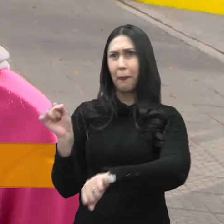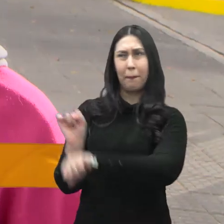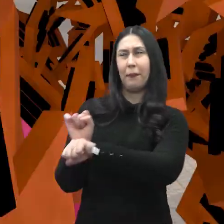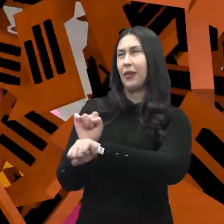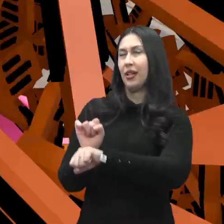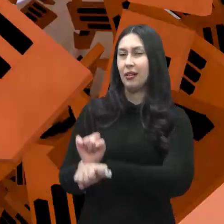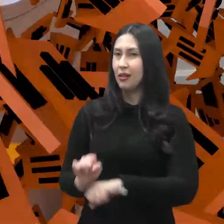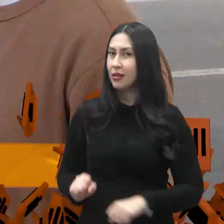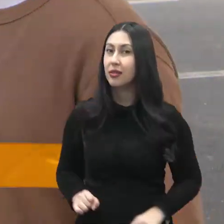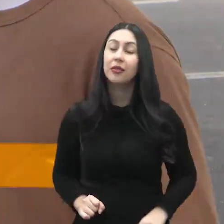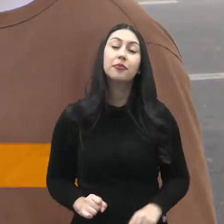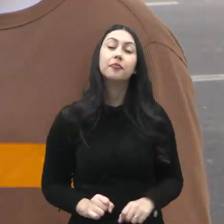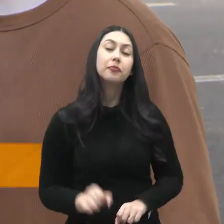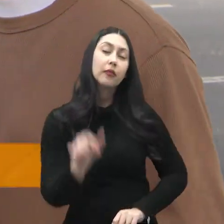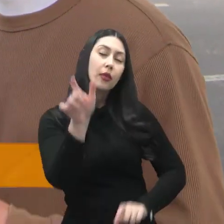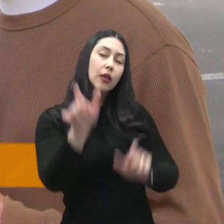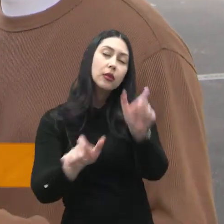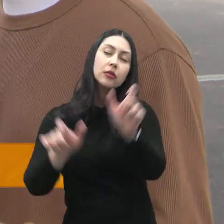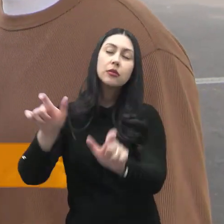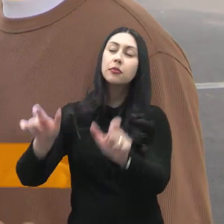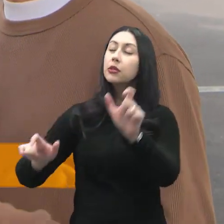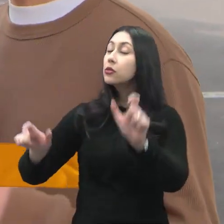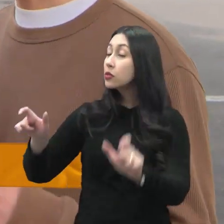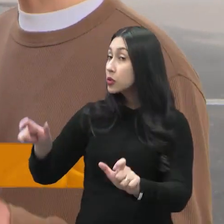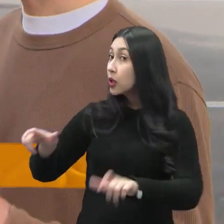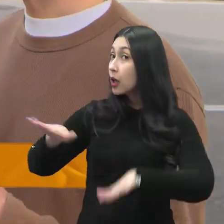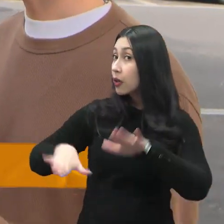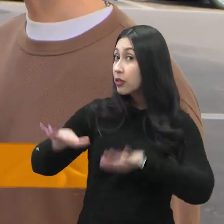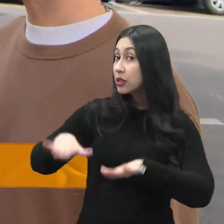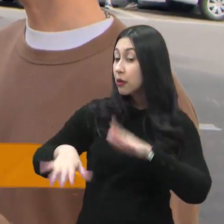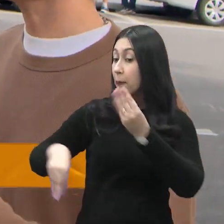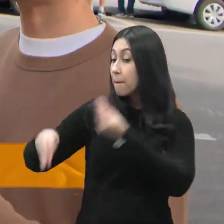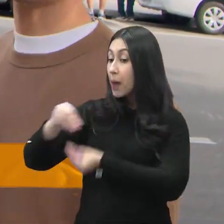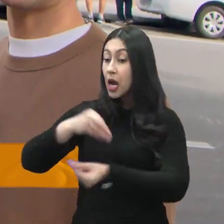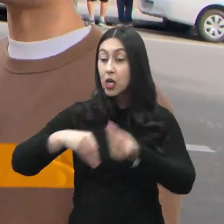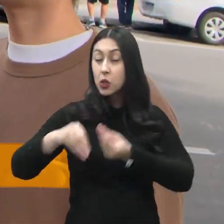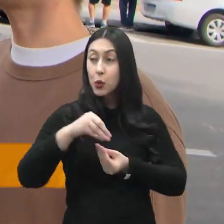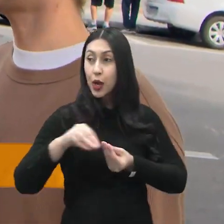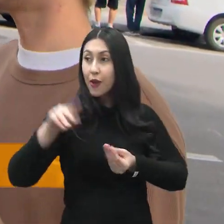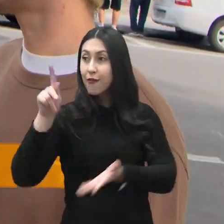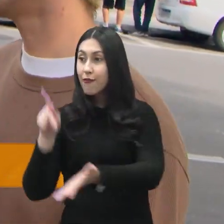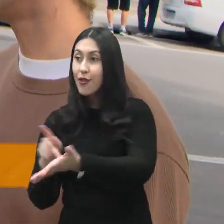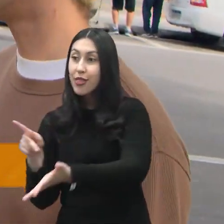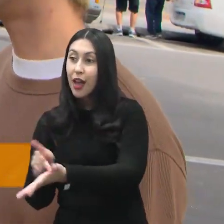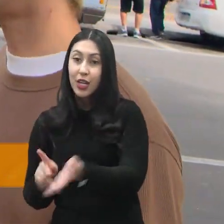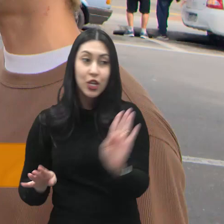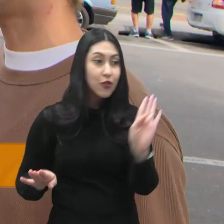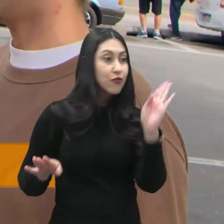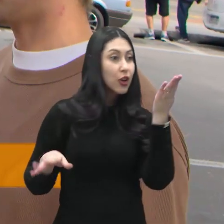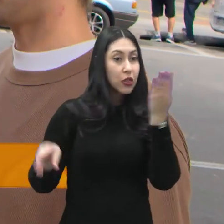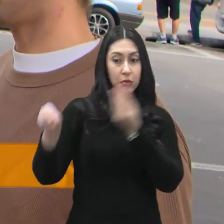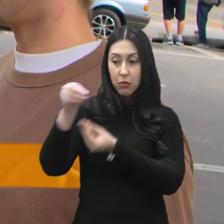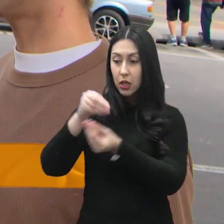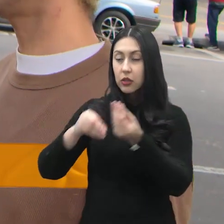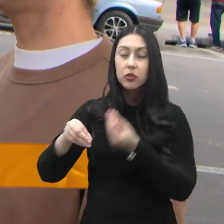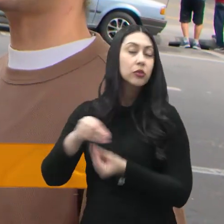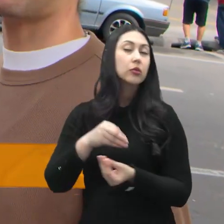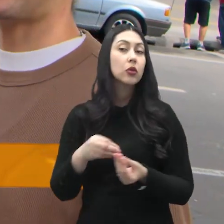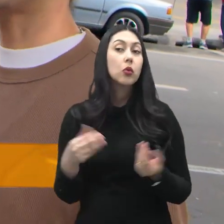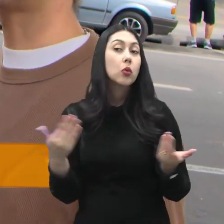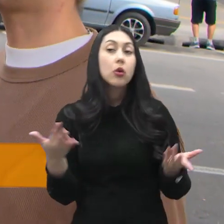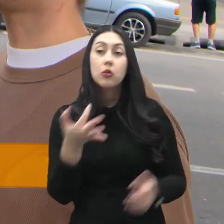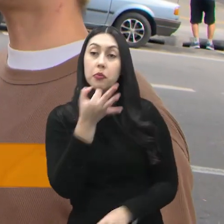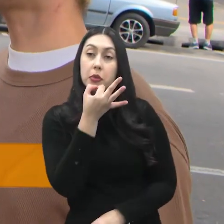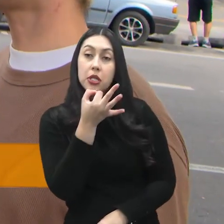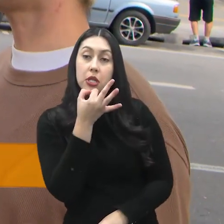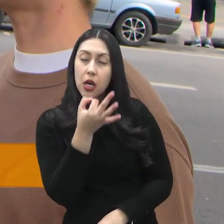já esse negócio. Essas pessoas que acabam talvez misturando a realidade com a ficção e tal, o que você